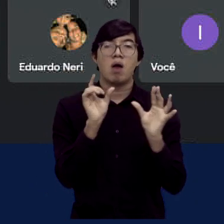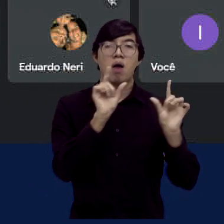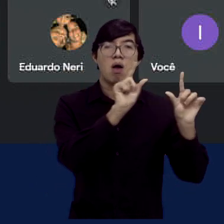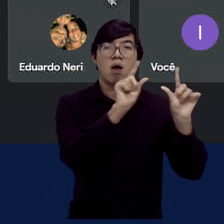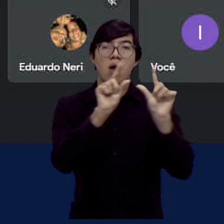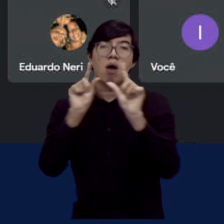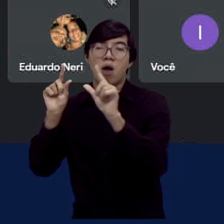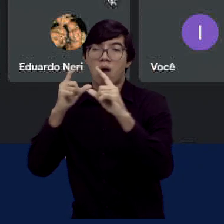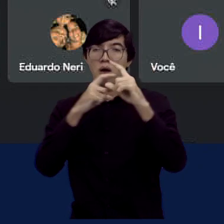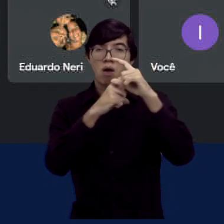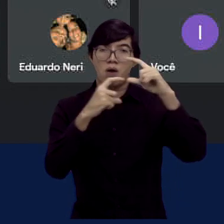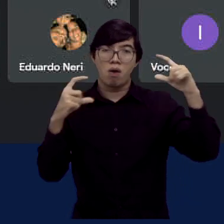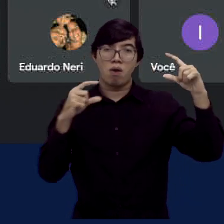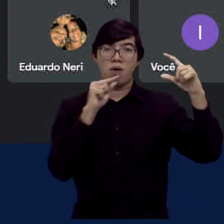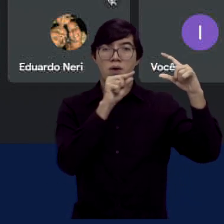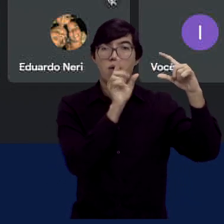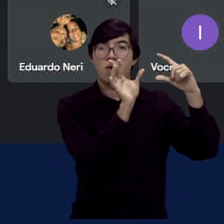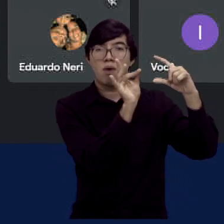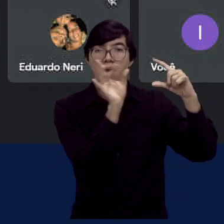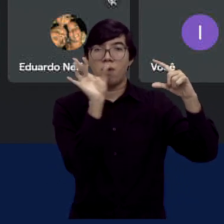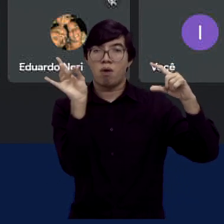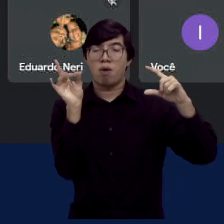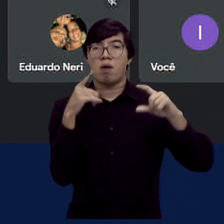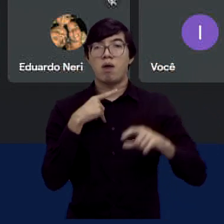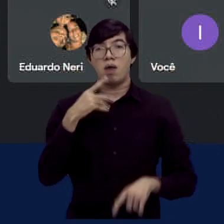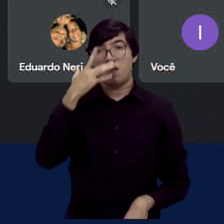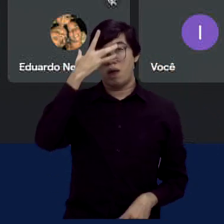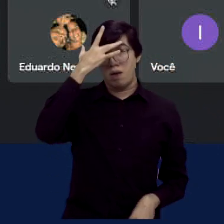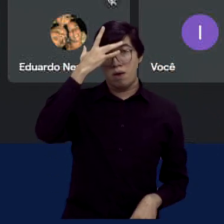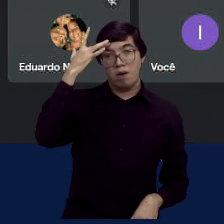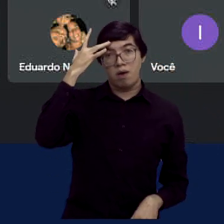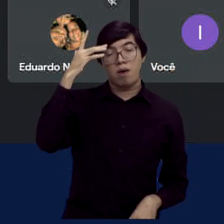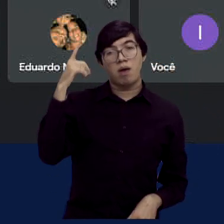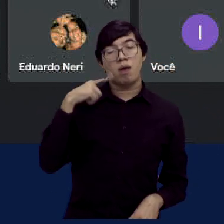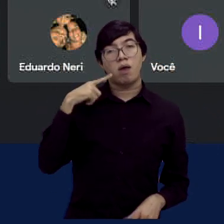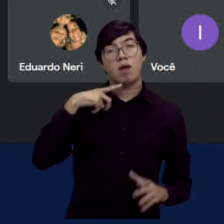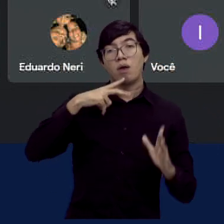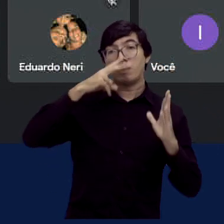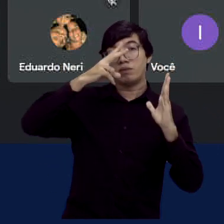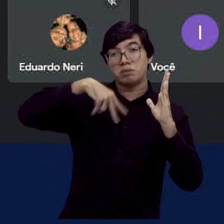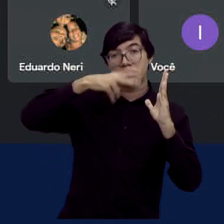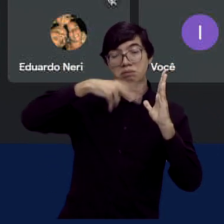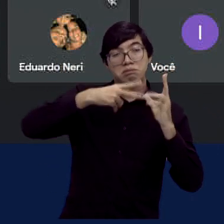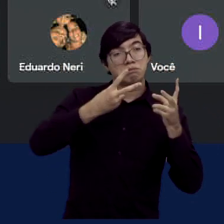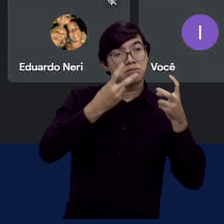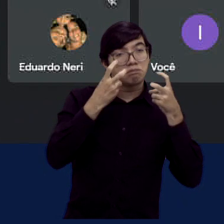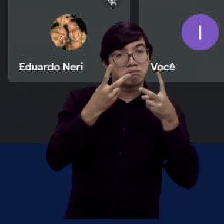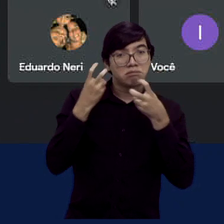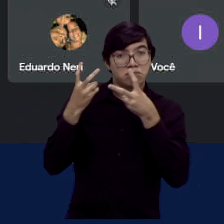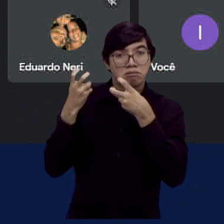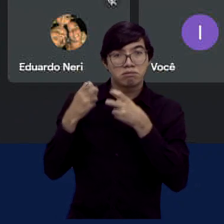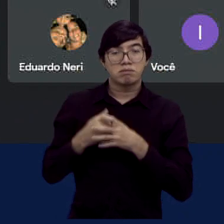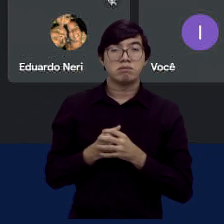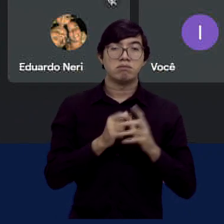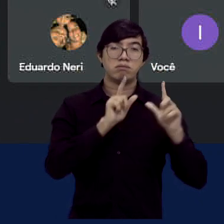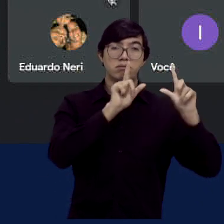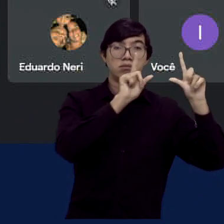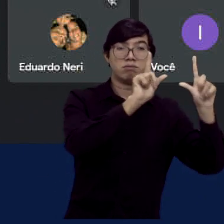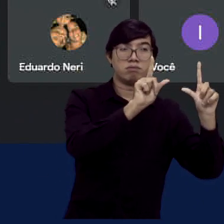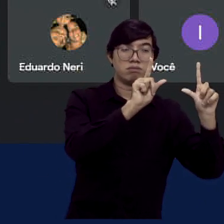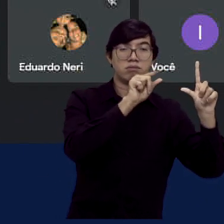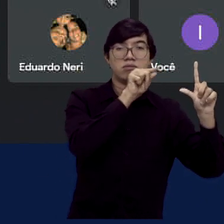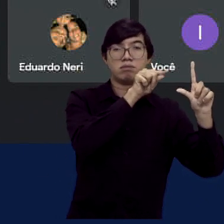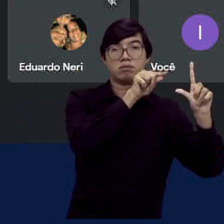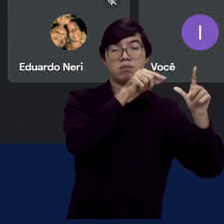o leitor está. A pessoa que está lendo está nesse espaço. Você vê ela no primeiro quadro, dentro do